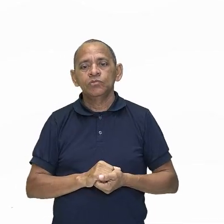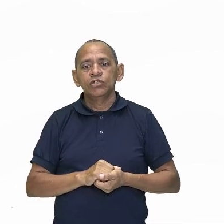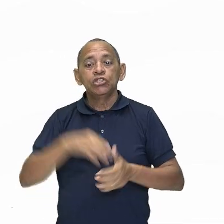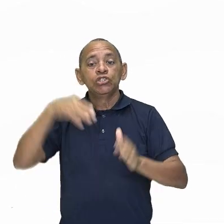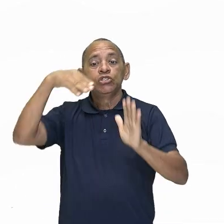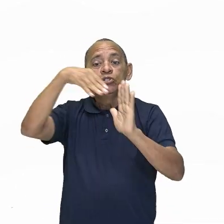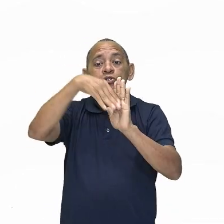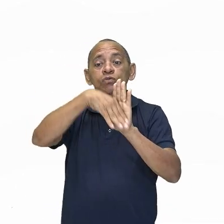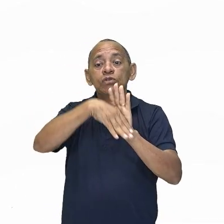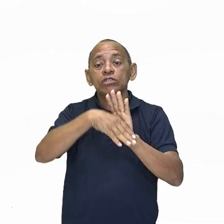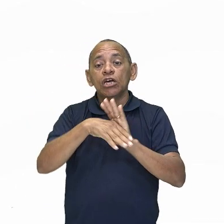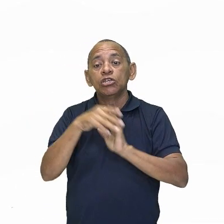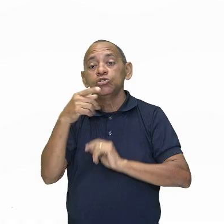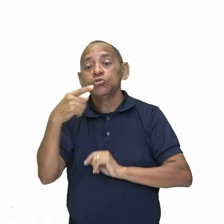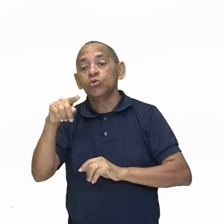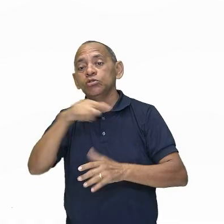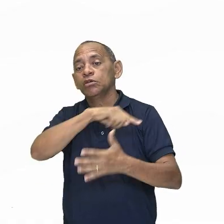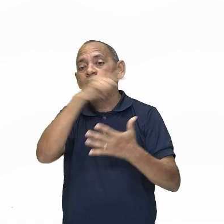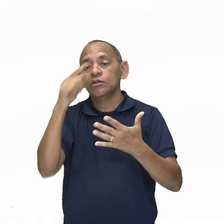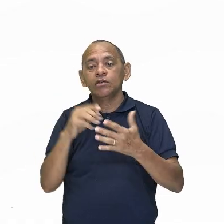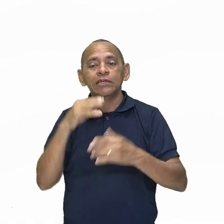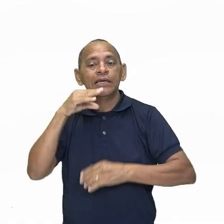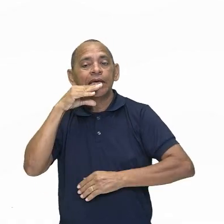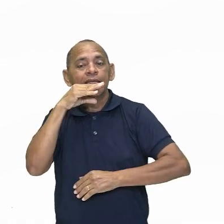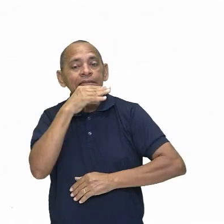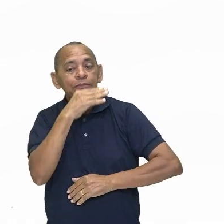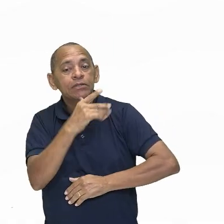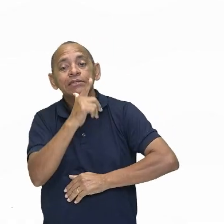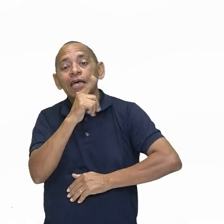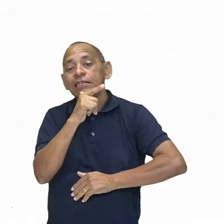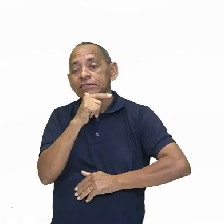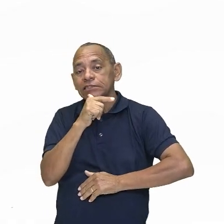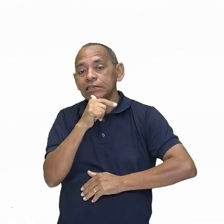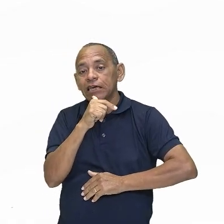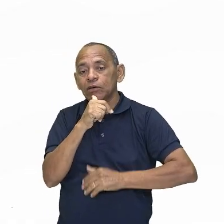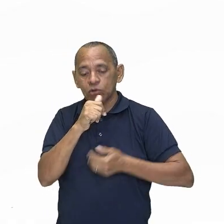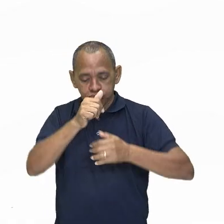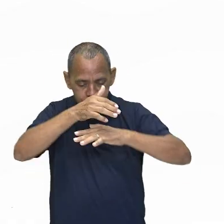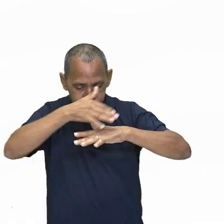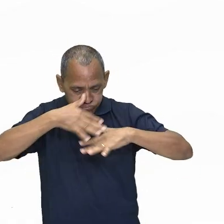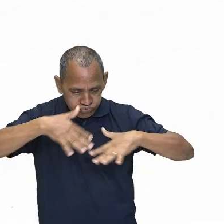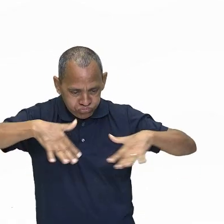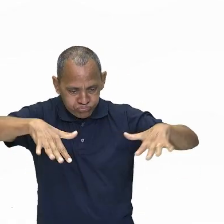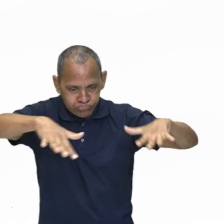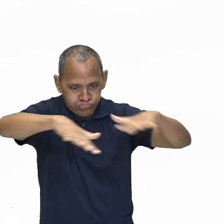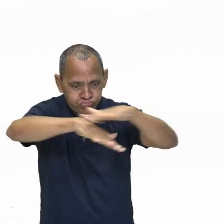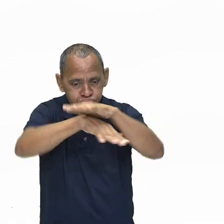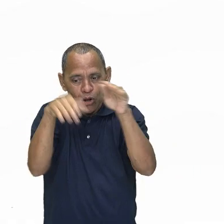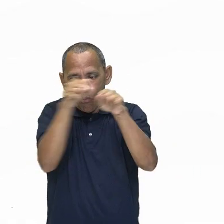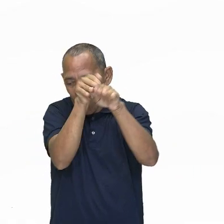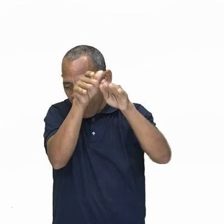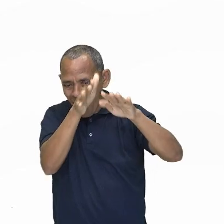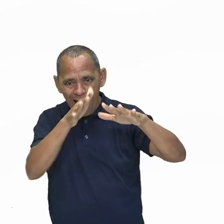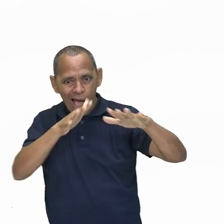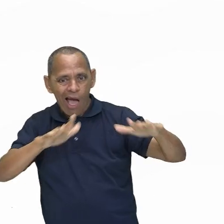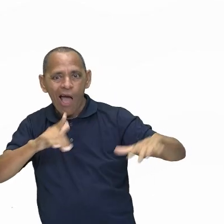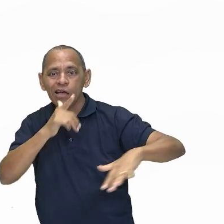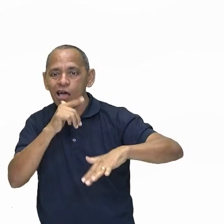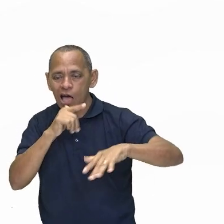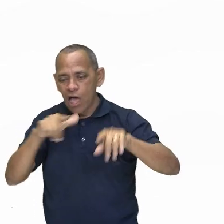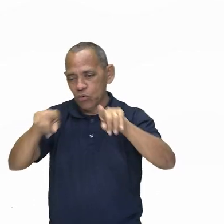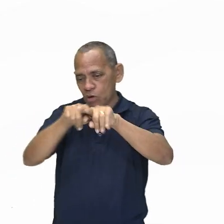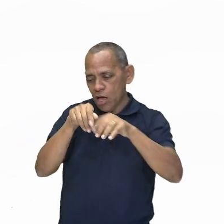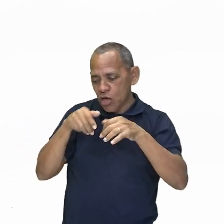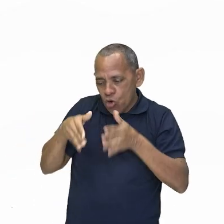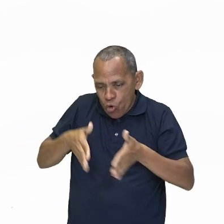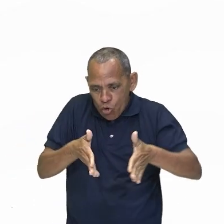desvantagem, aquecimento das águas dos reservatórios naturais, como mar e rios, em função do despejo